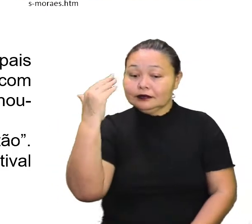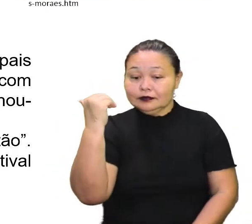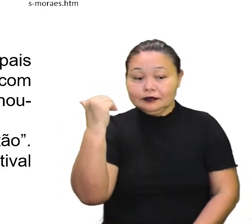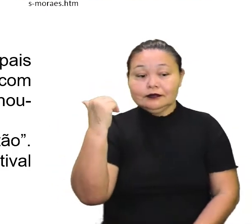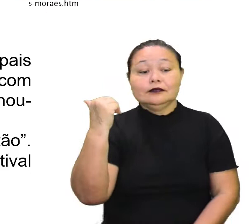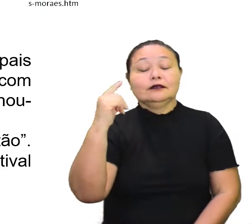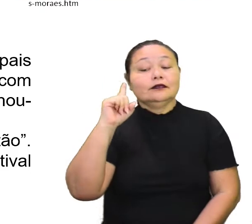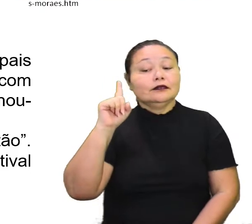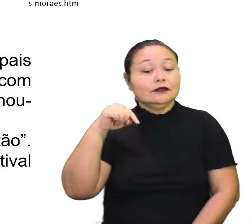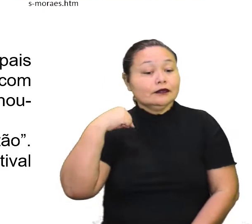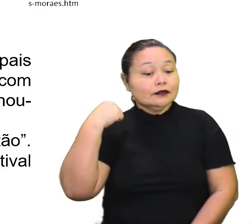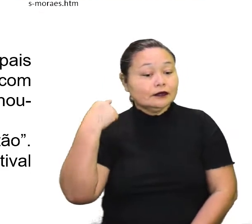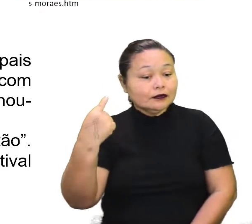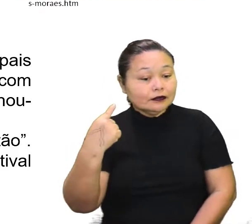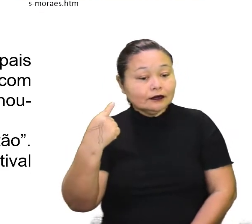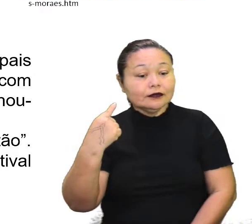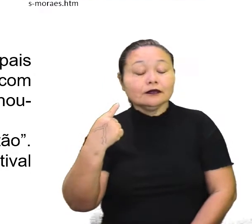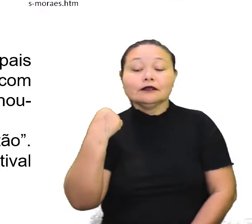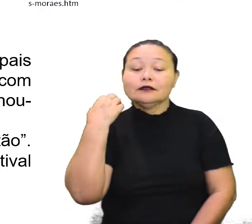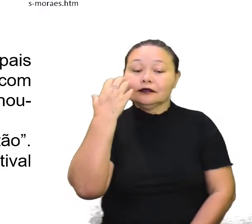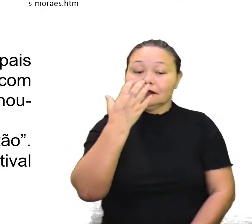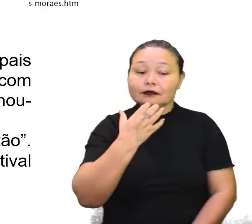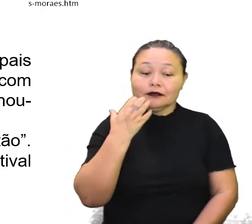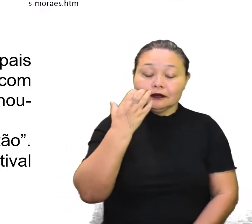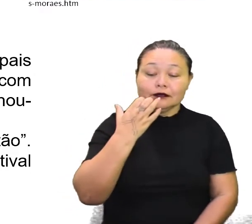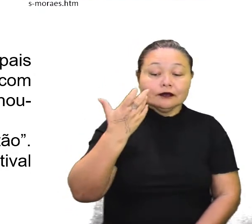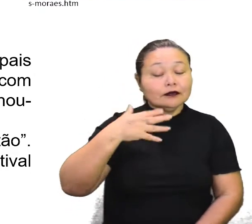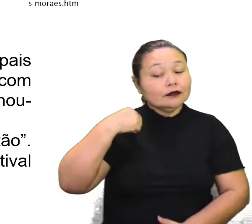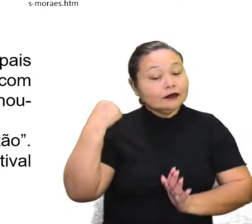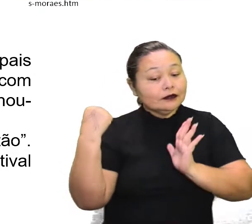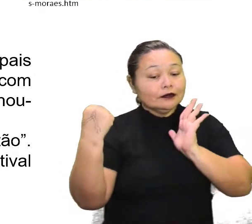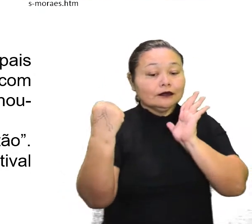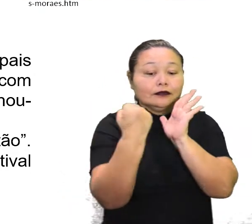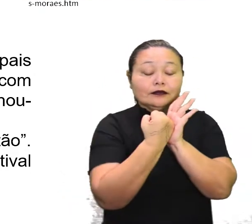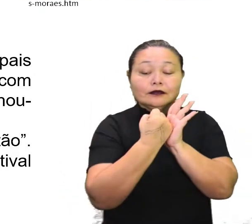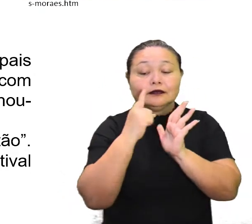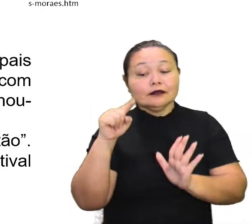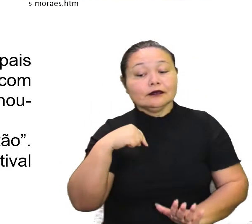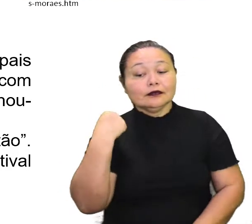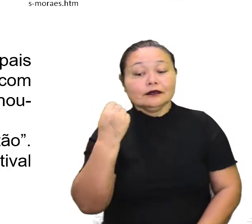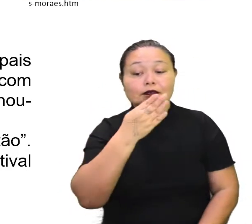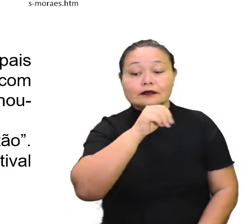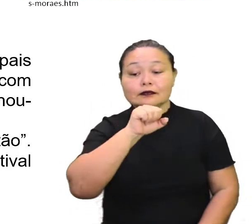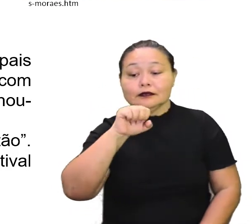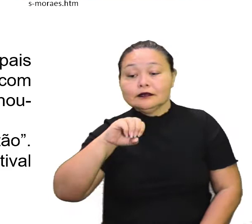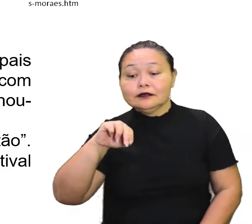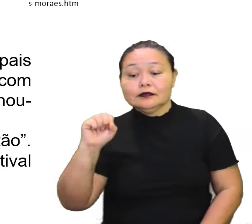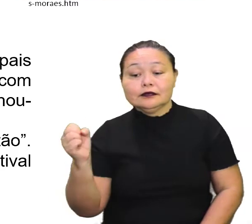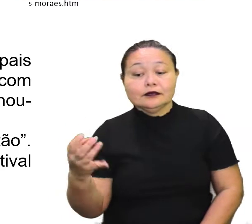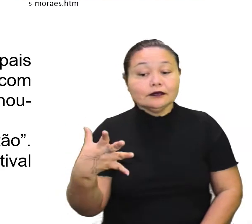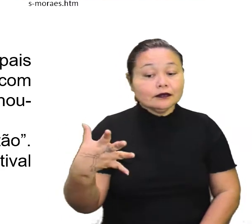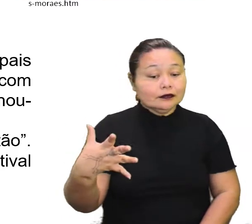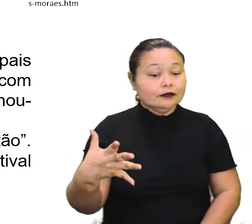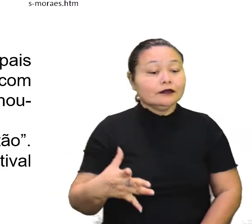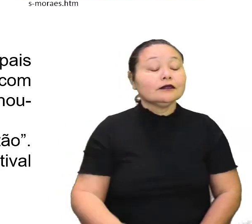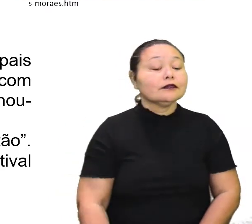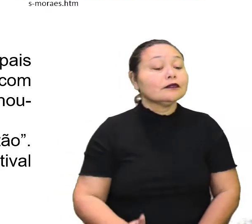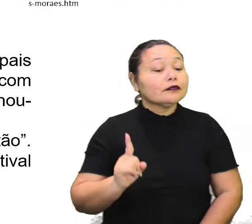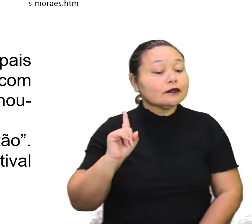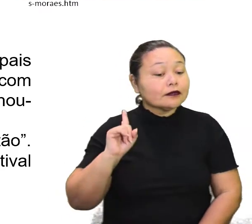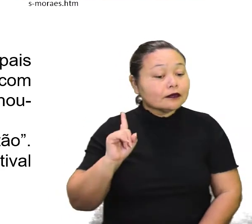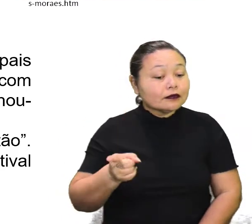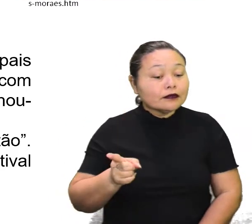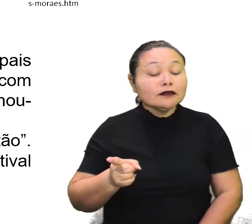mundialmente famosa e tornou-se outra das canções símbolo da bossa